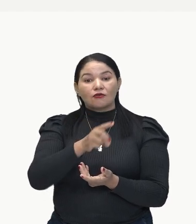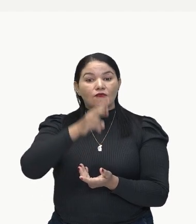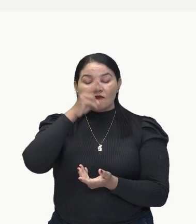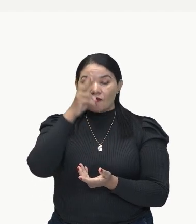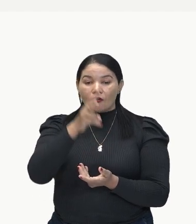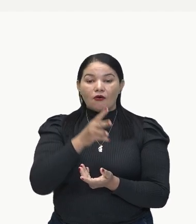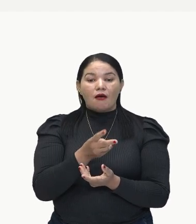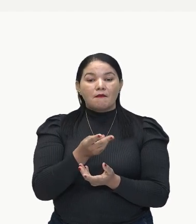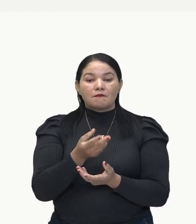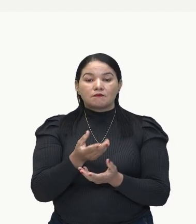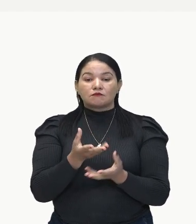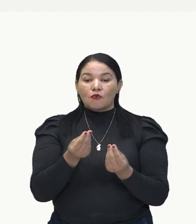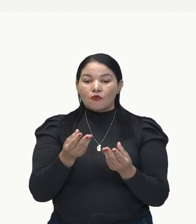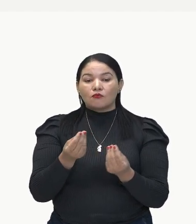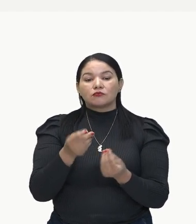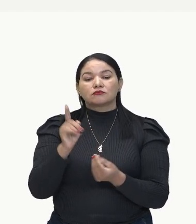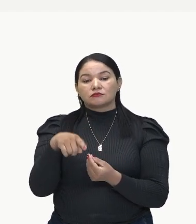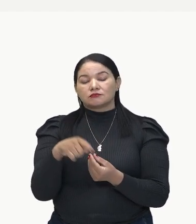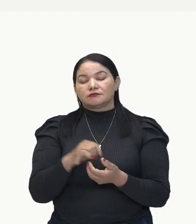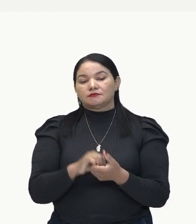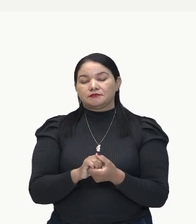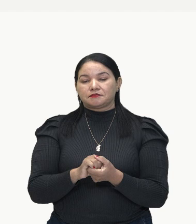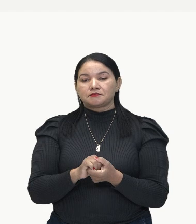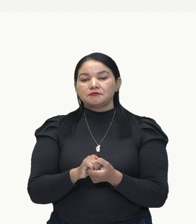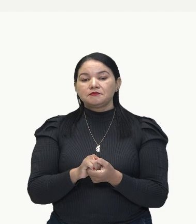esse lentamente. É um modificador também.